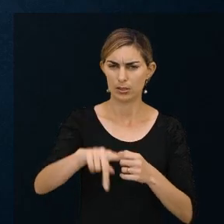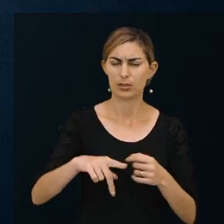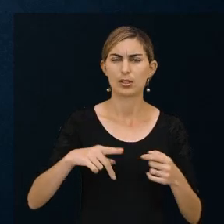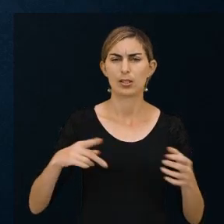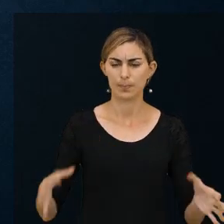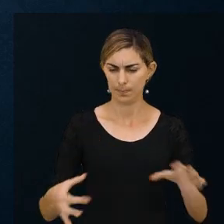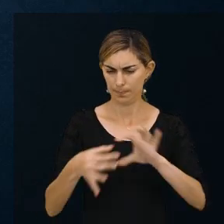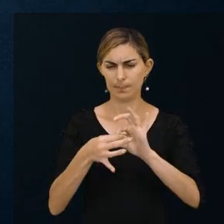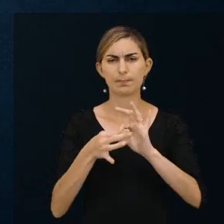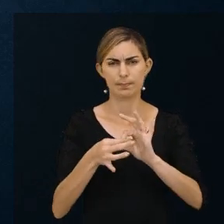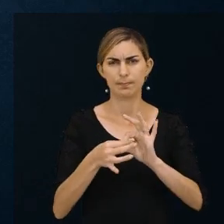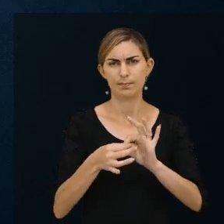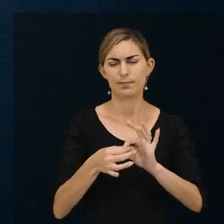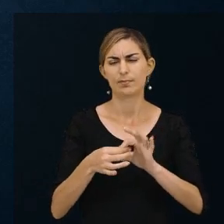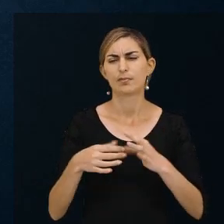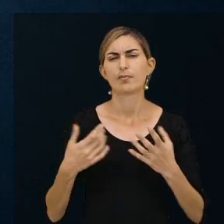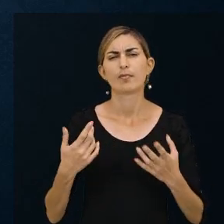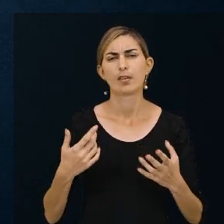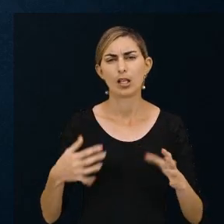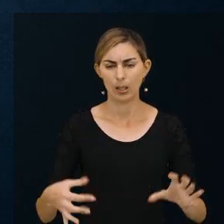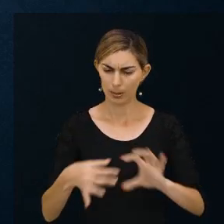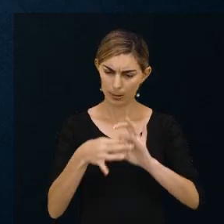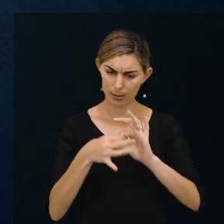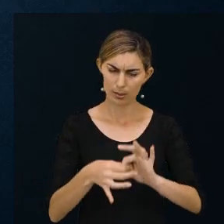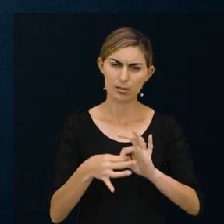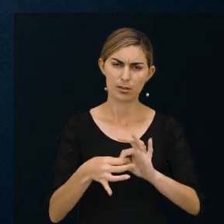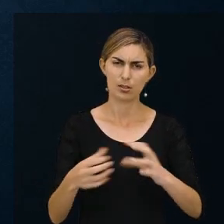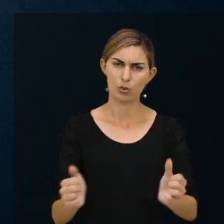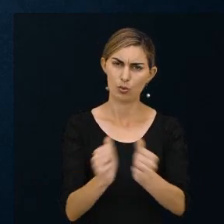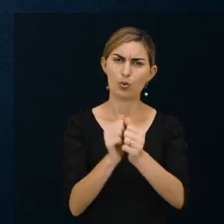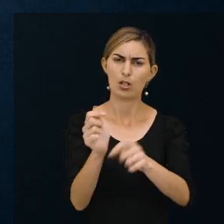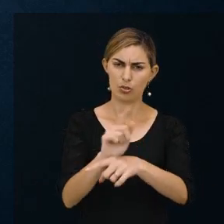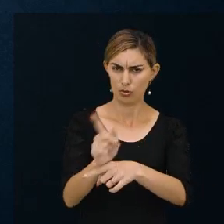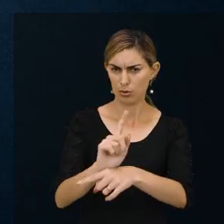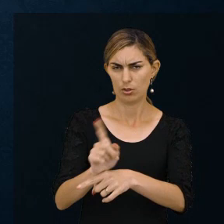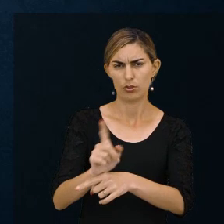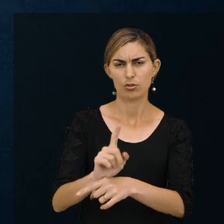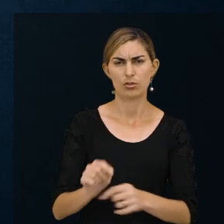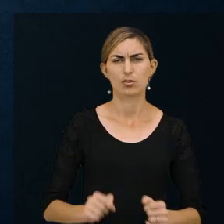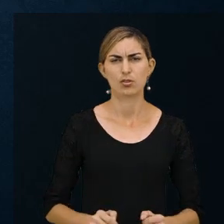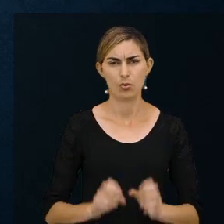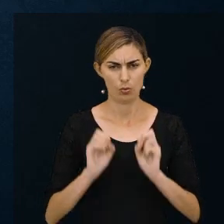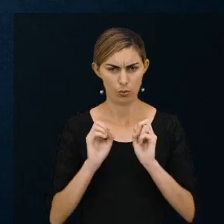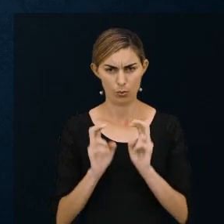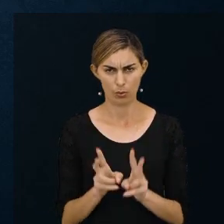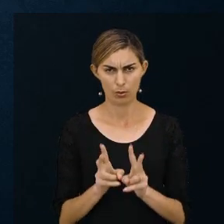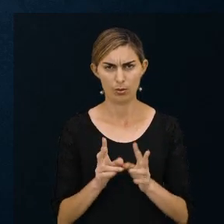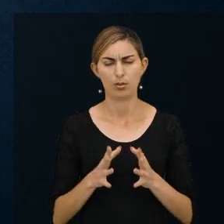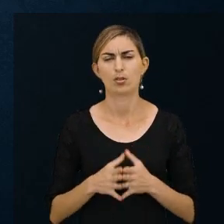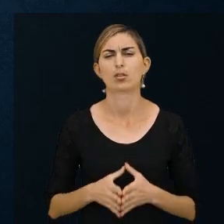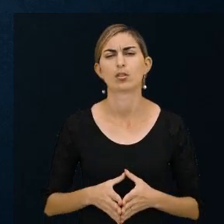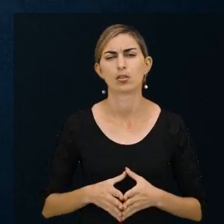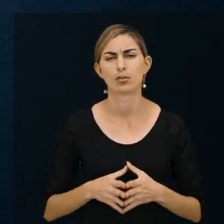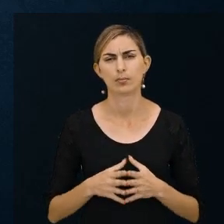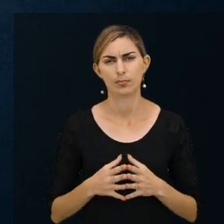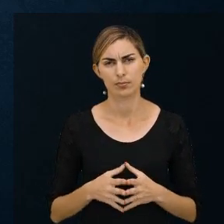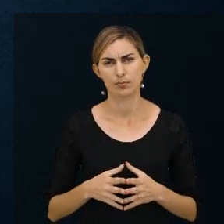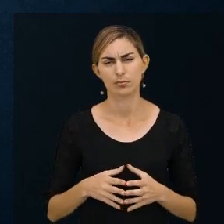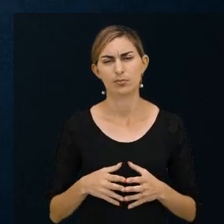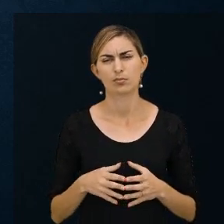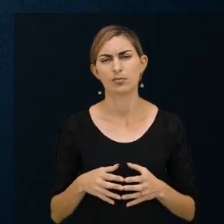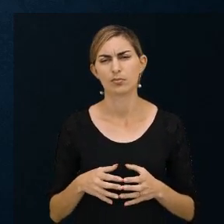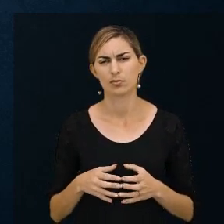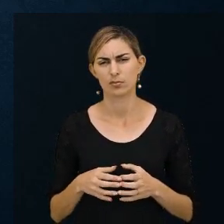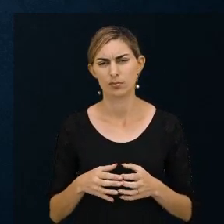esse hiperlink, digamos assim, essa ligação com a gestão, ok?